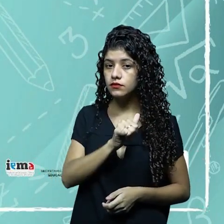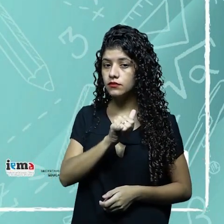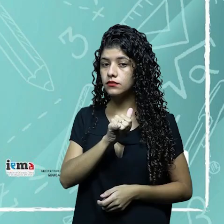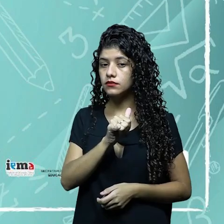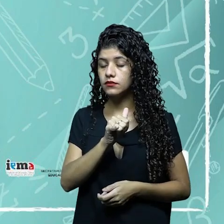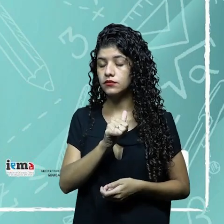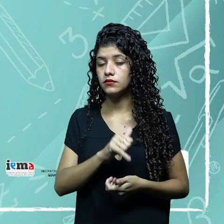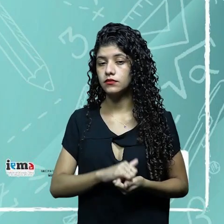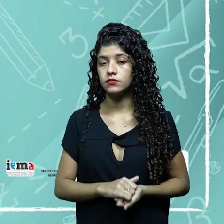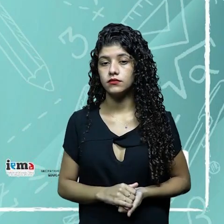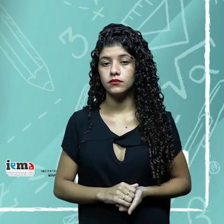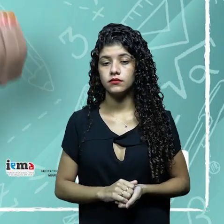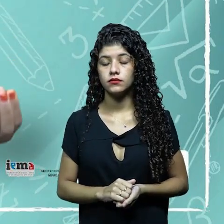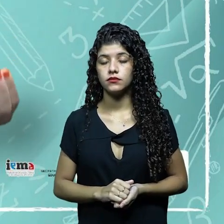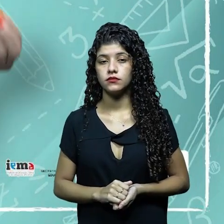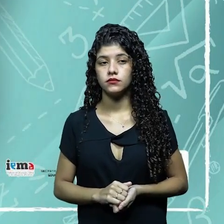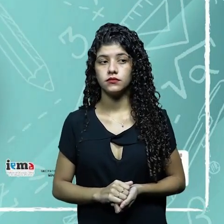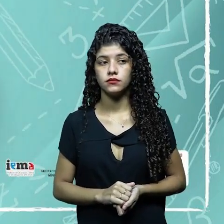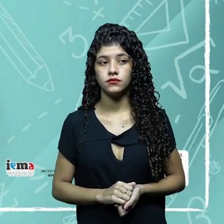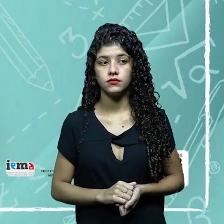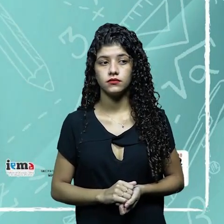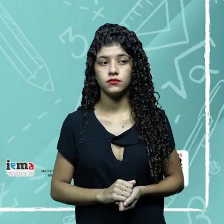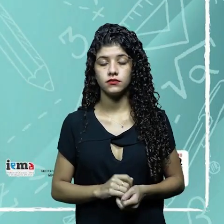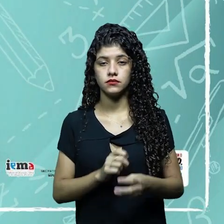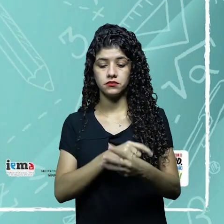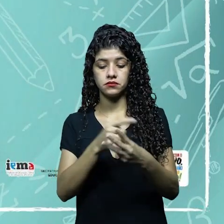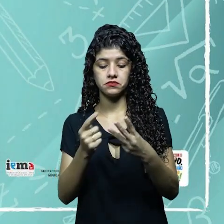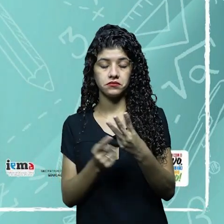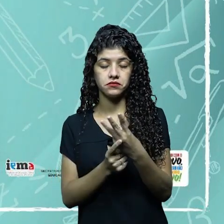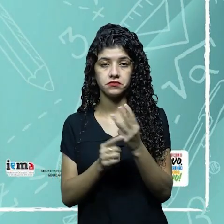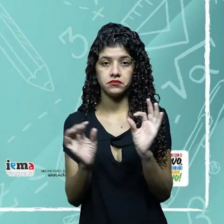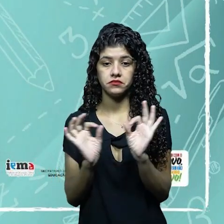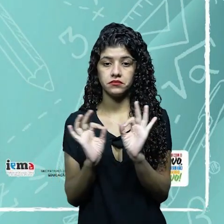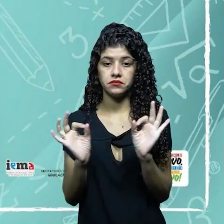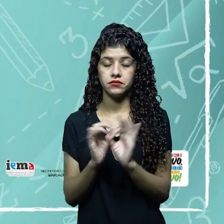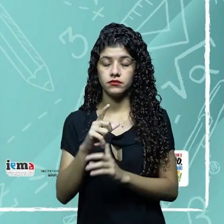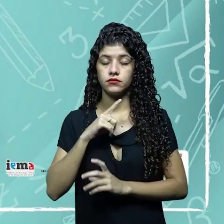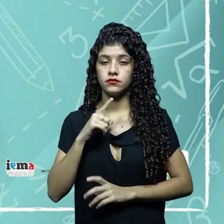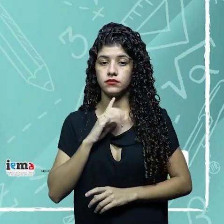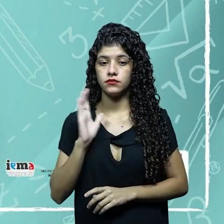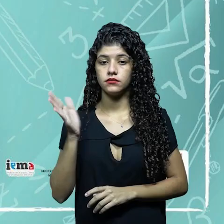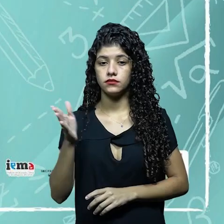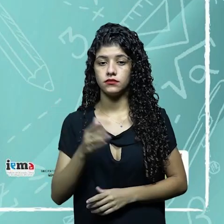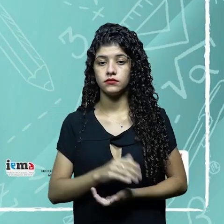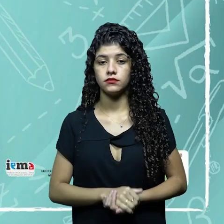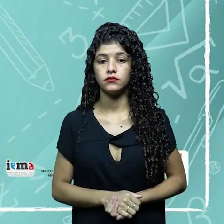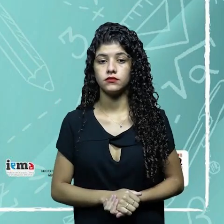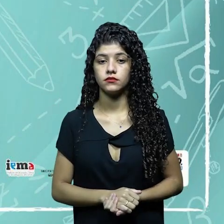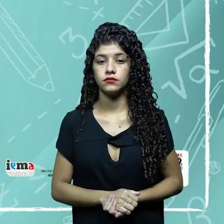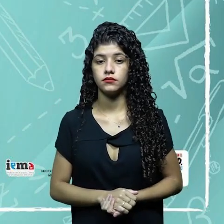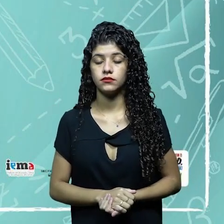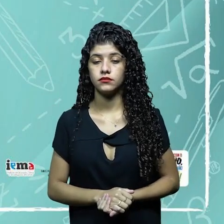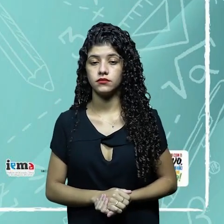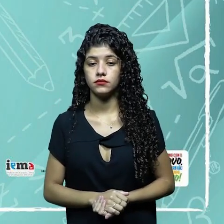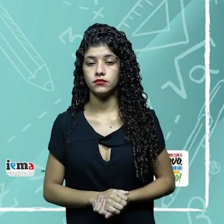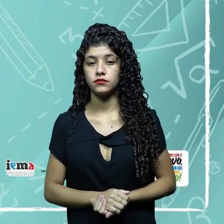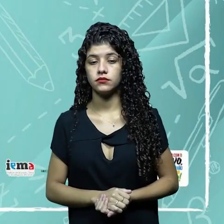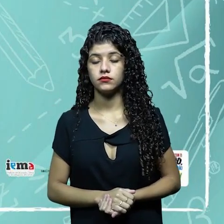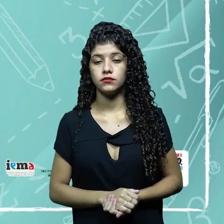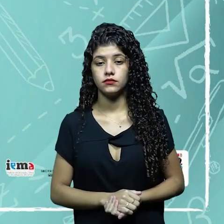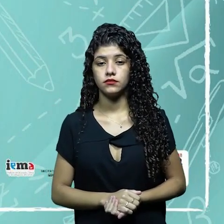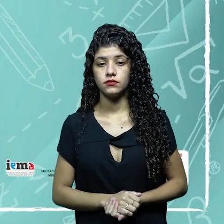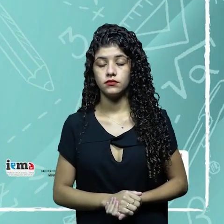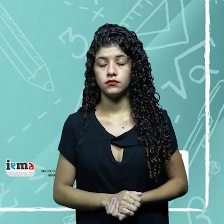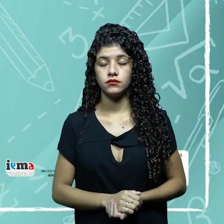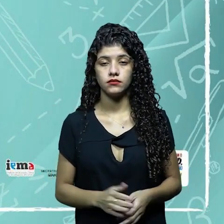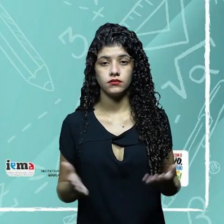caso, tá? Porque tridimensional ele já aparece 3 eixos, tá? Mas não vamos complicar, a gente está trabalhando